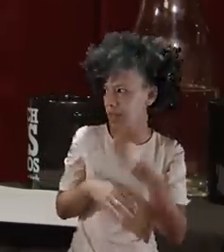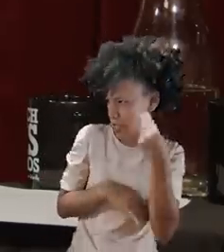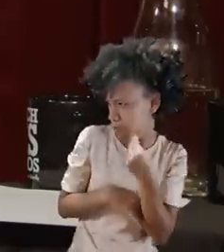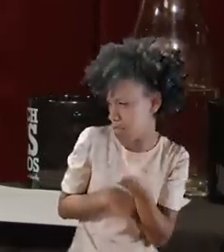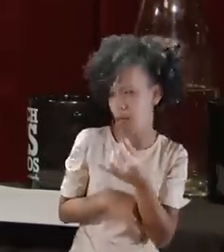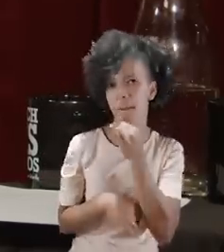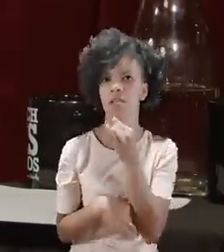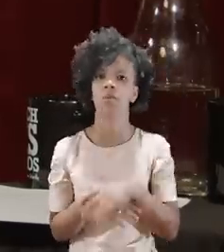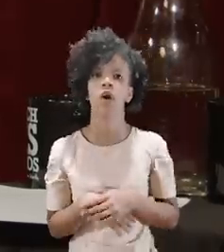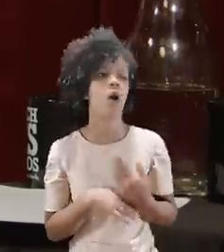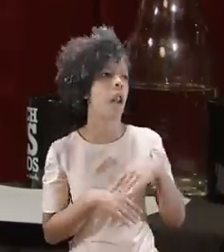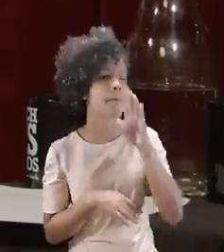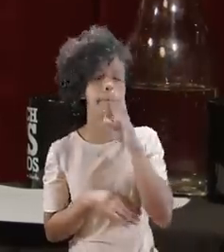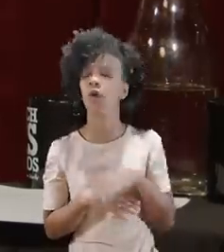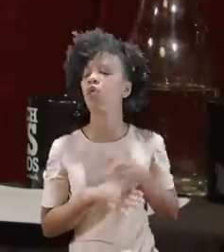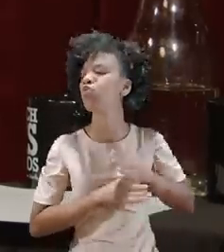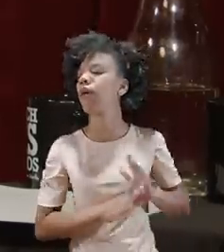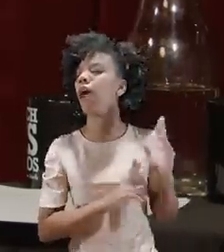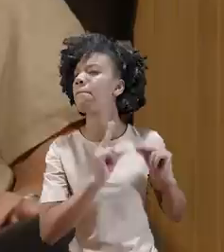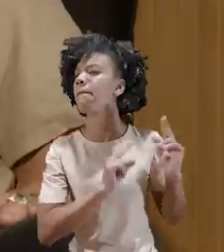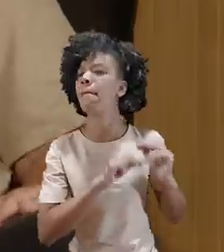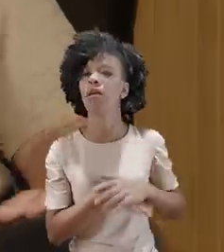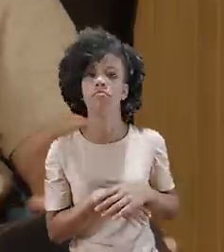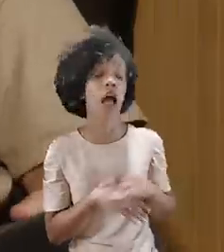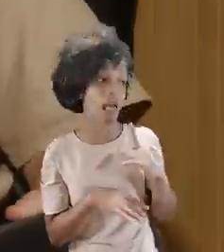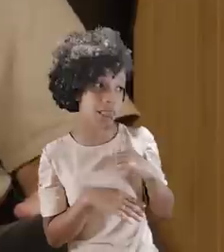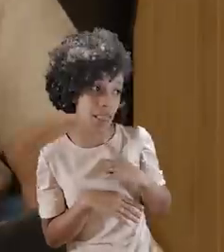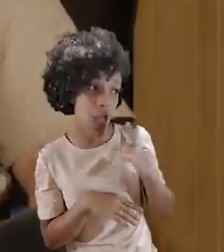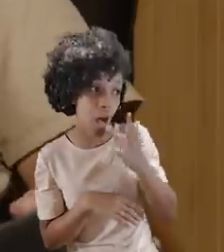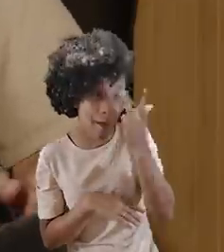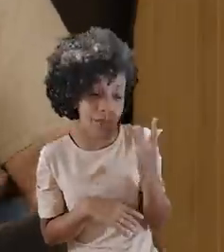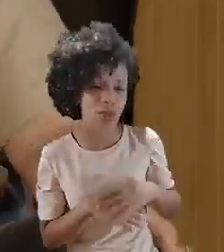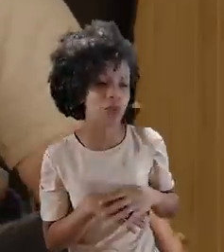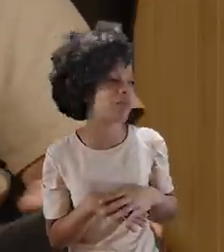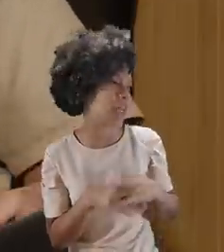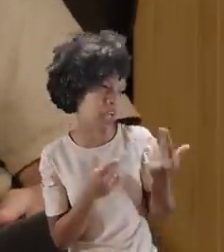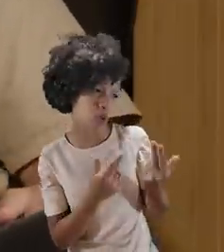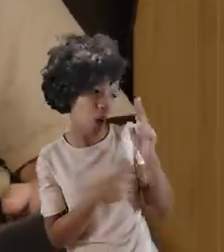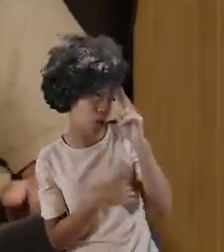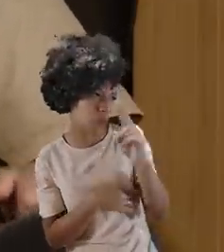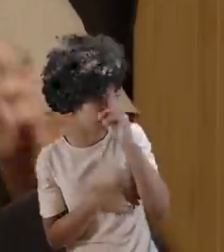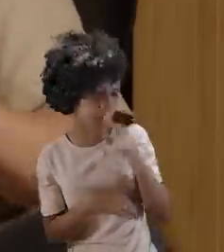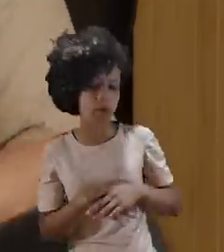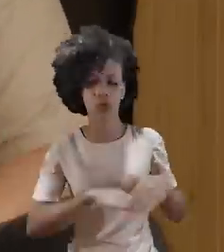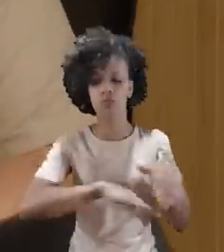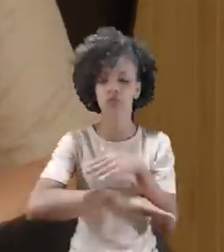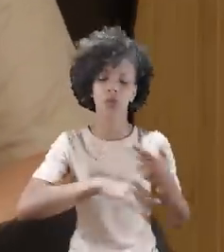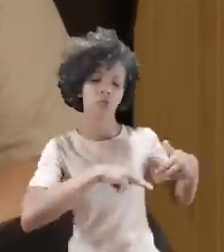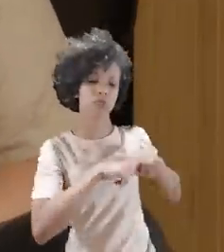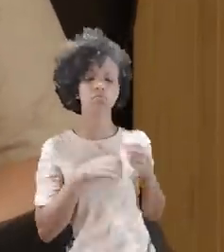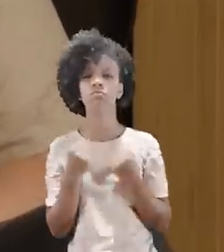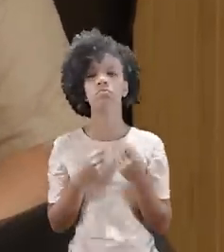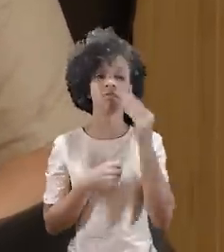sim muito história que os casos ou fala assim Cala a boca não quero conversa como é que é claro tem um algo que chega igual no Uber tipo o endereço daí mesmo